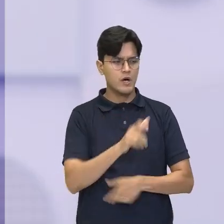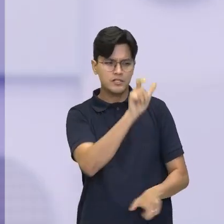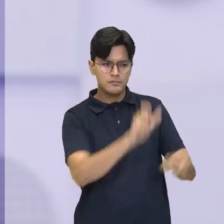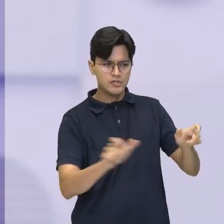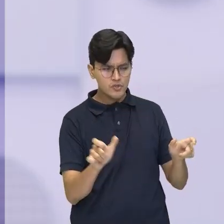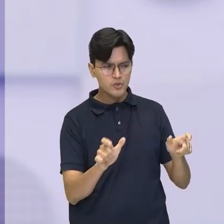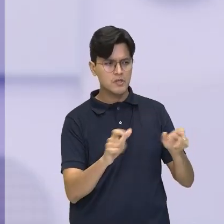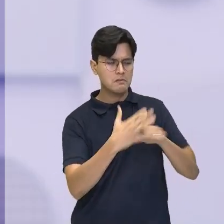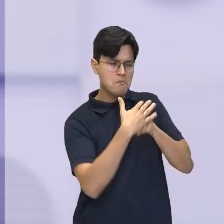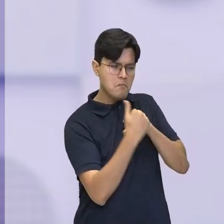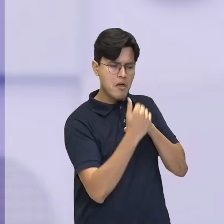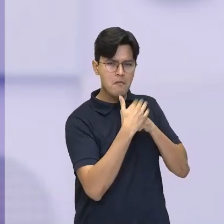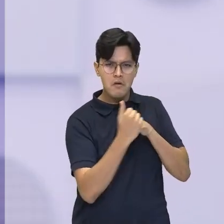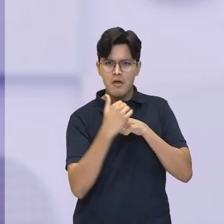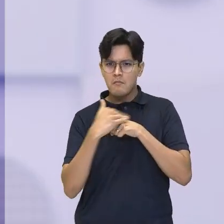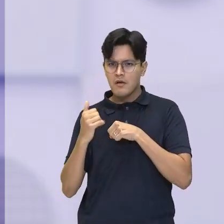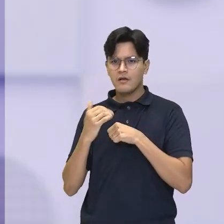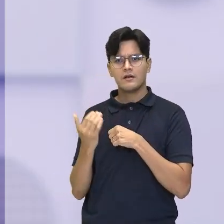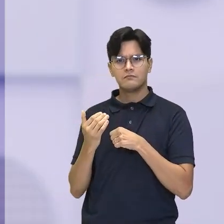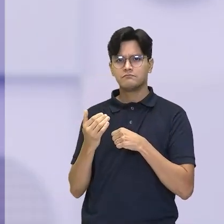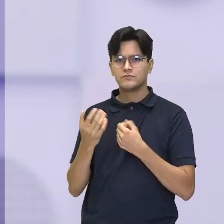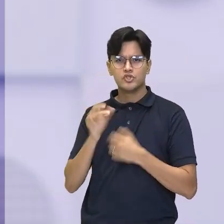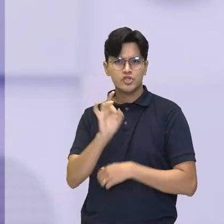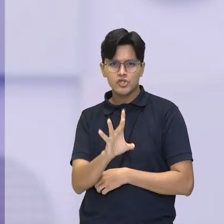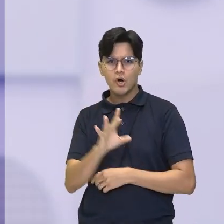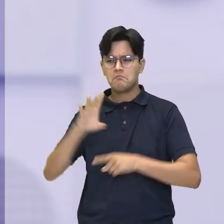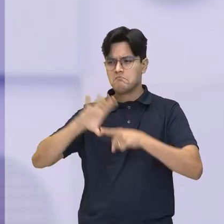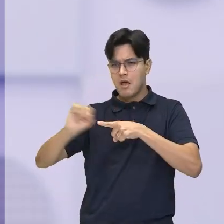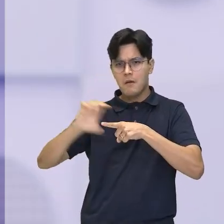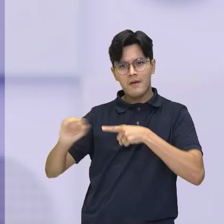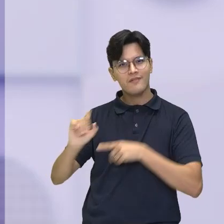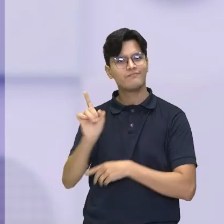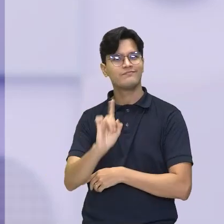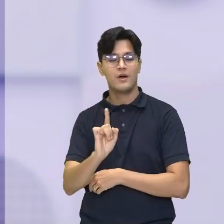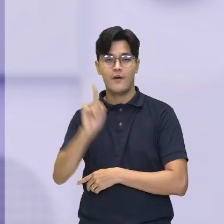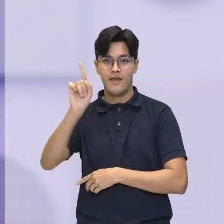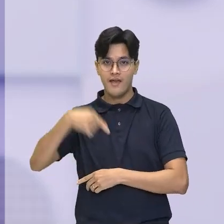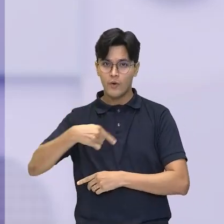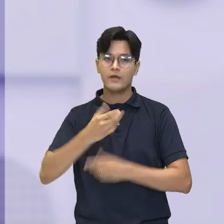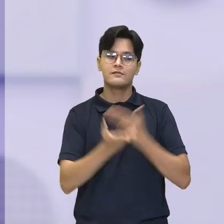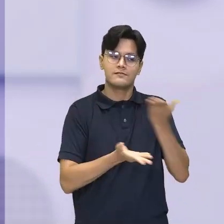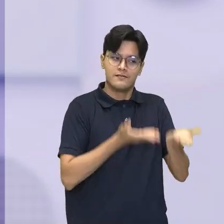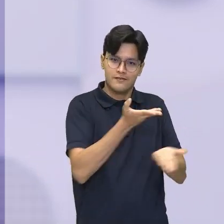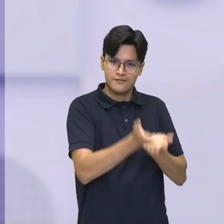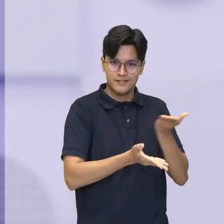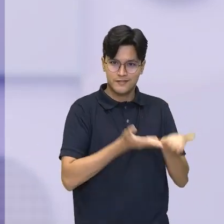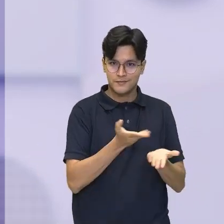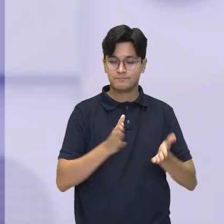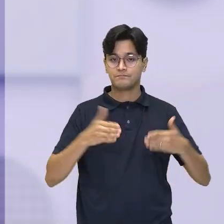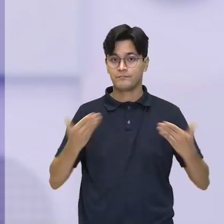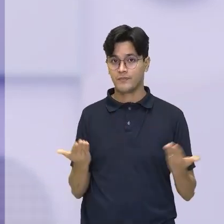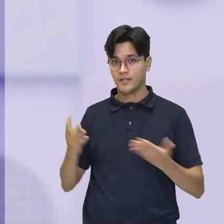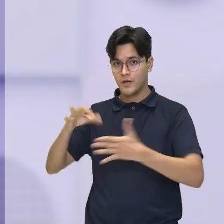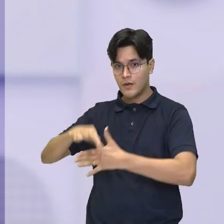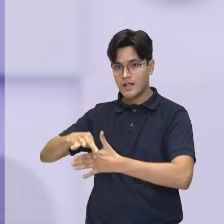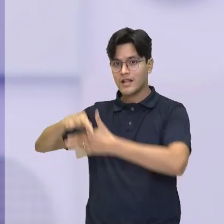de puxa-saquismo. Ela é um serviço. Então, o líder ele não deve esperar ser